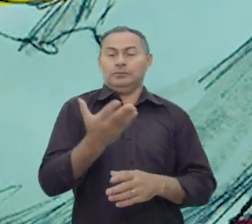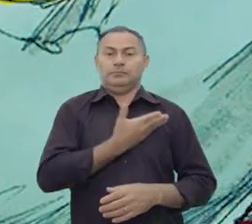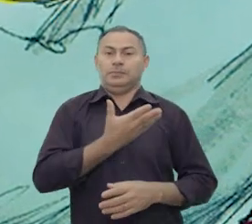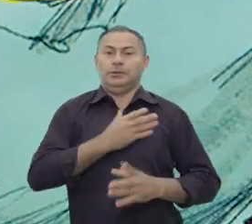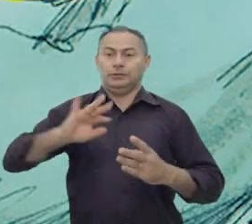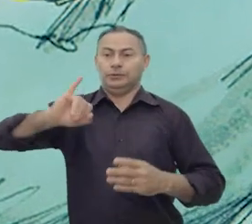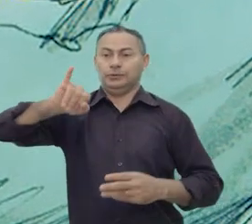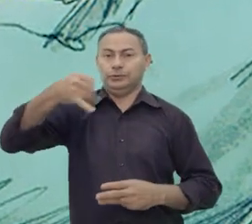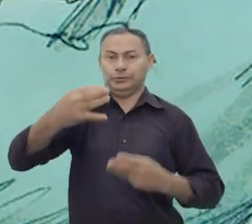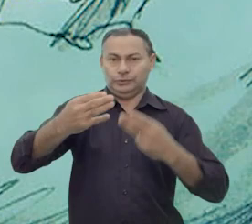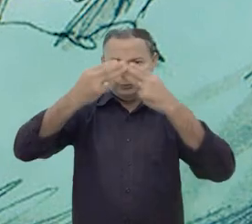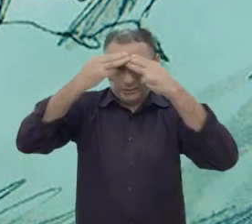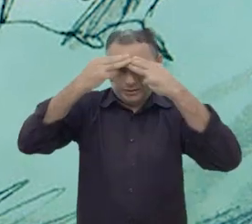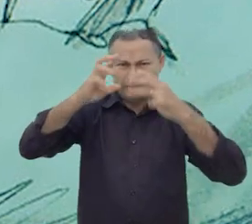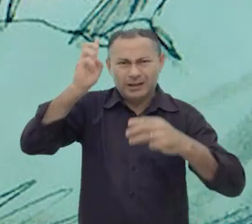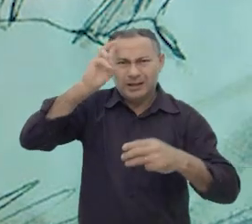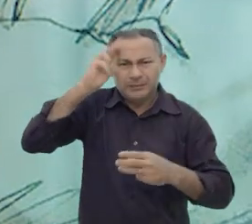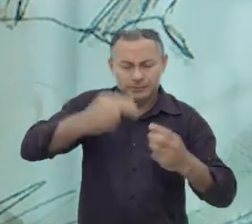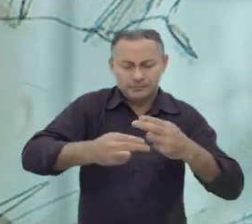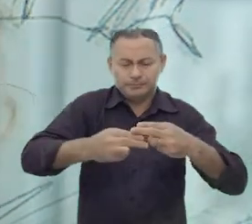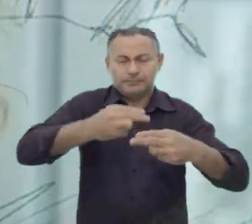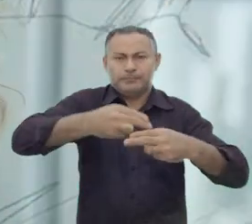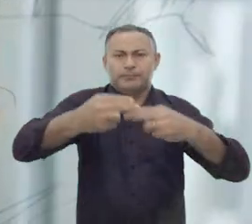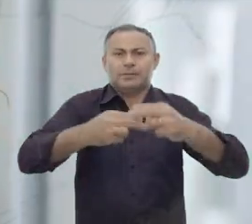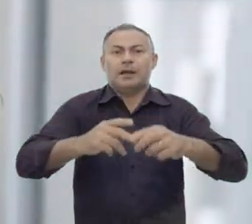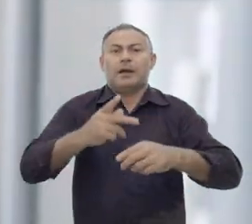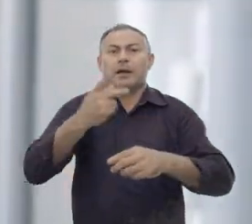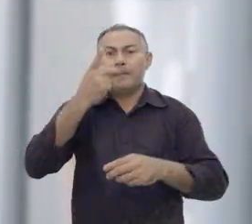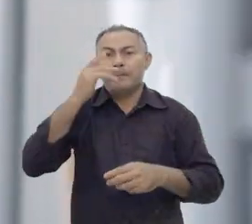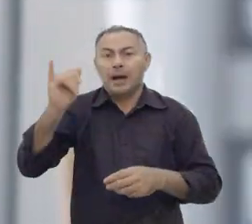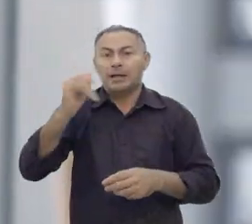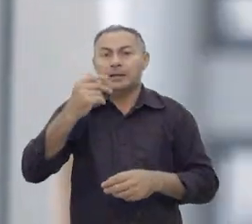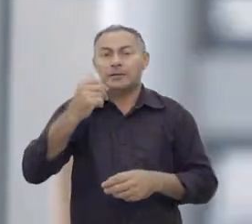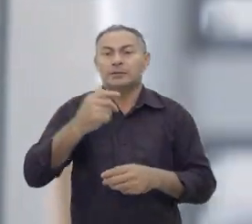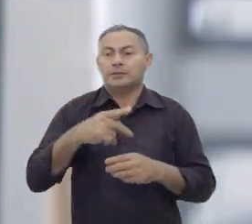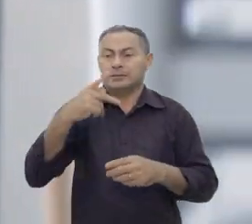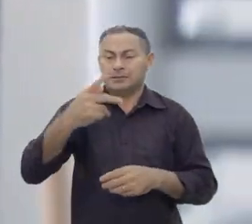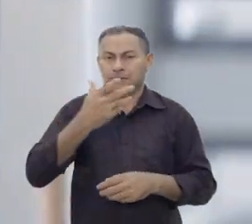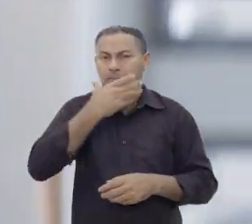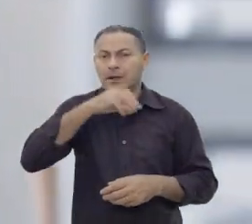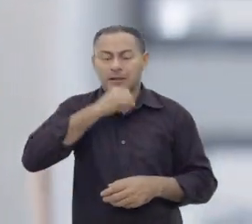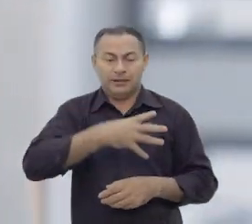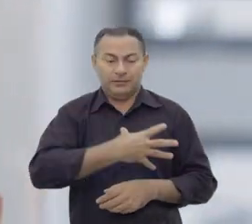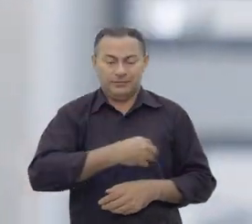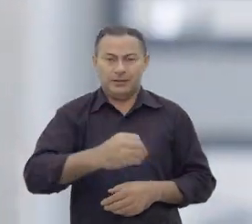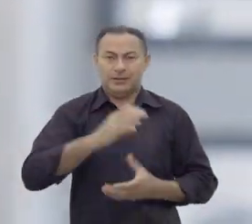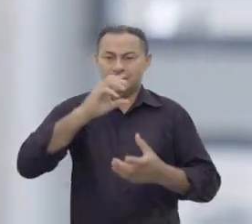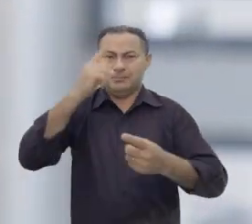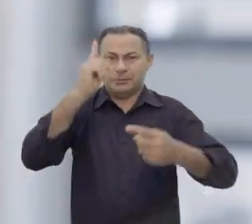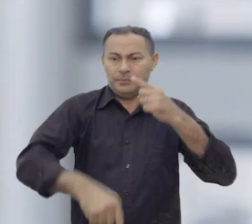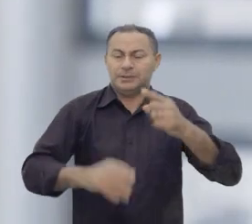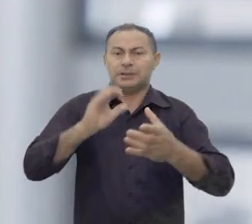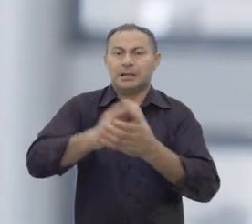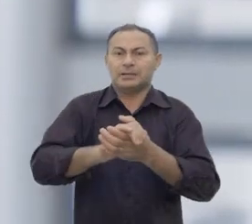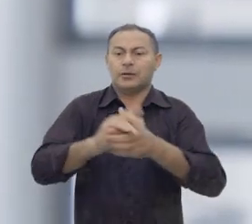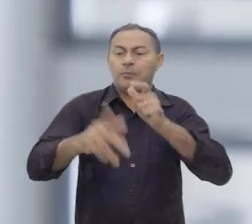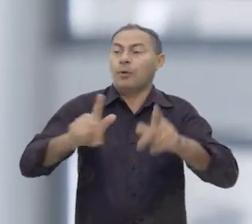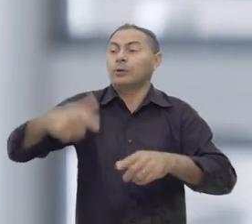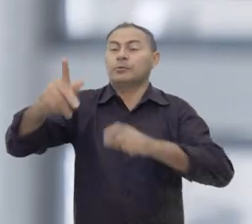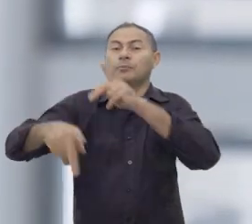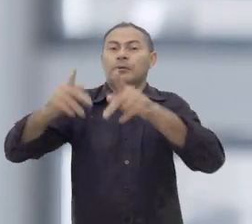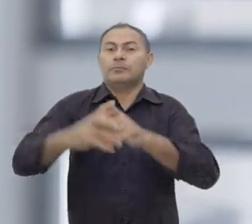seus companheiros judeus. Você se lembra como Neemias tratou aqueles pais que tinham permitido que seus filhos casassem com pessoas de outros